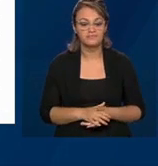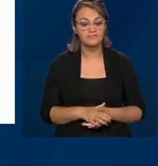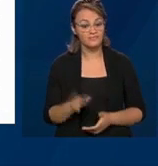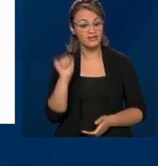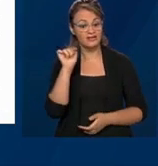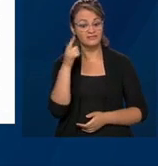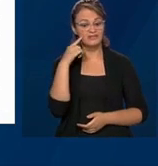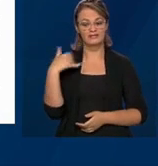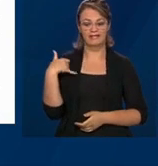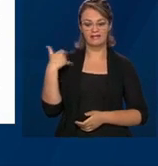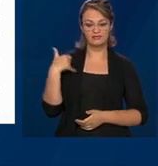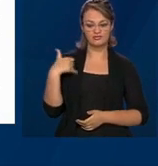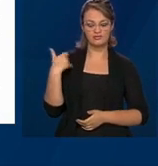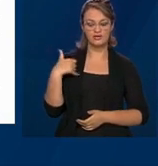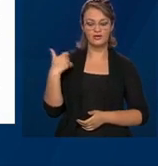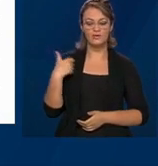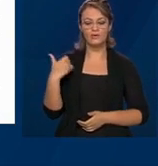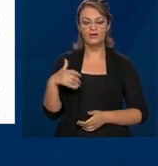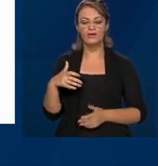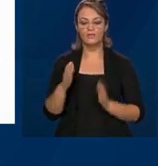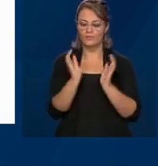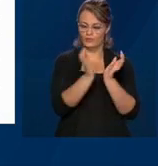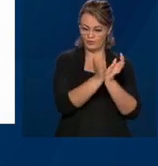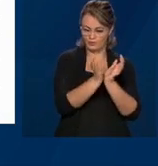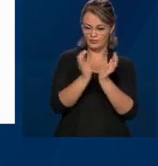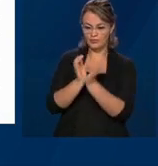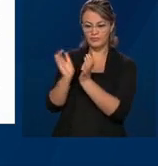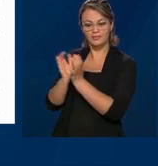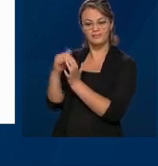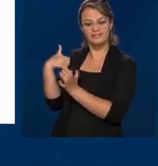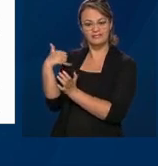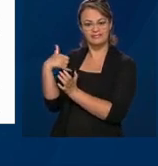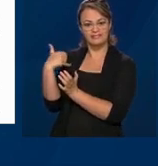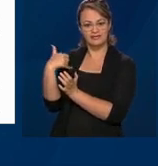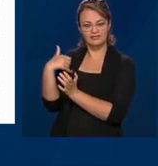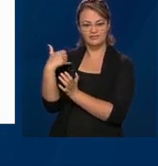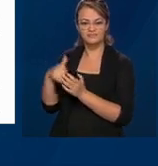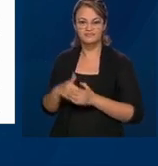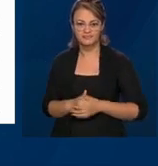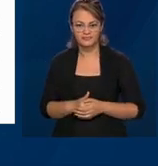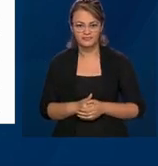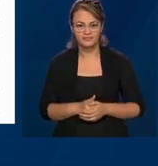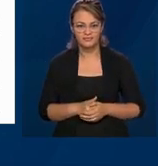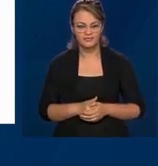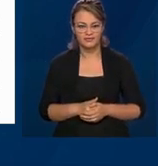questão da idade, né? O agrupamento por idade. A incidência